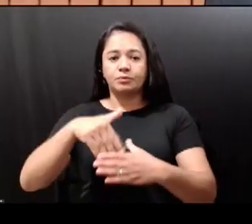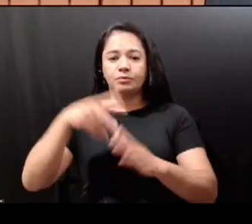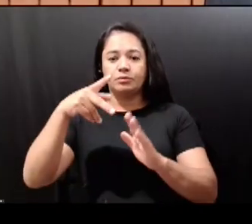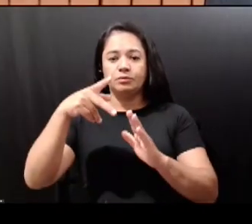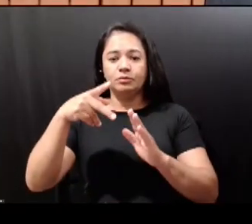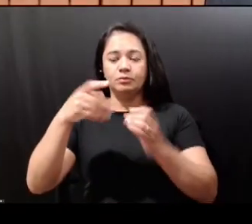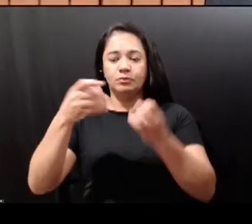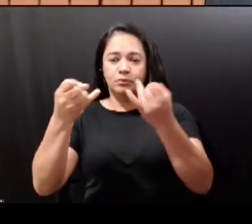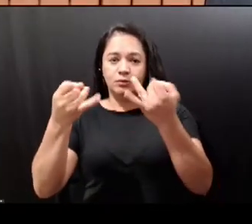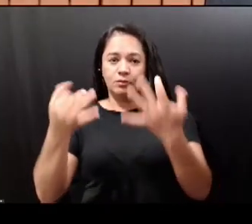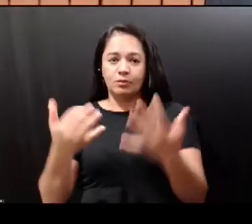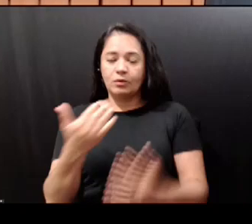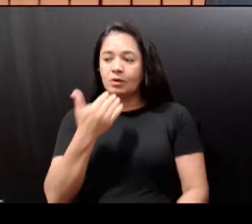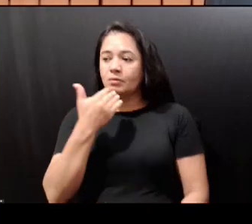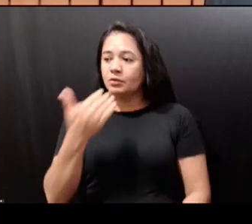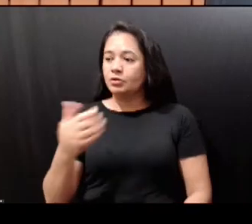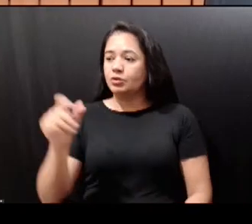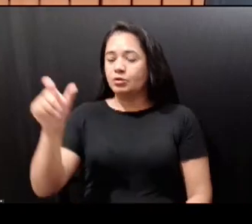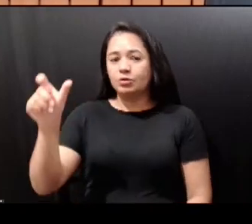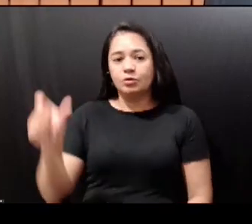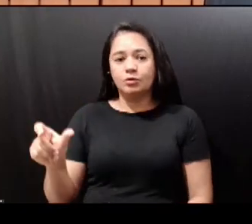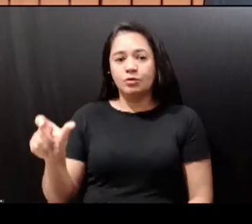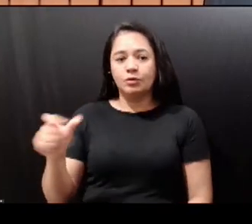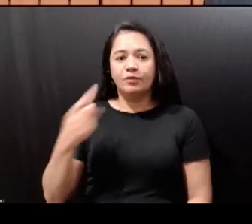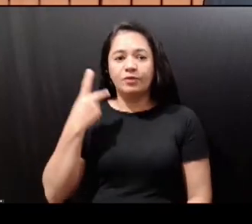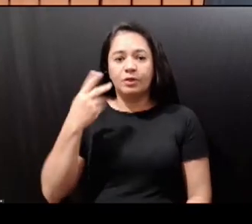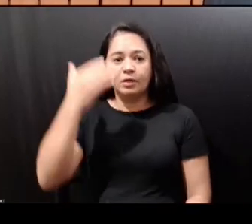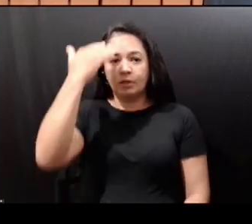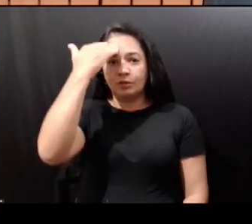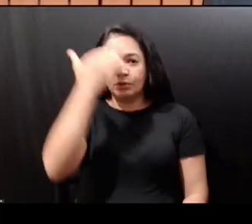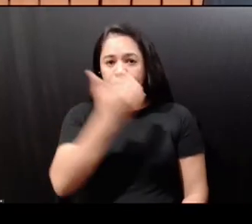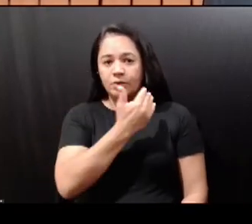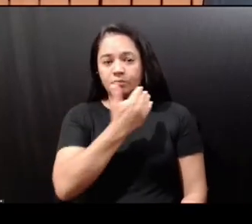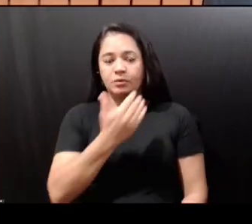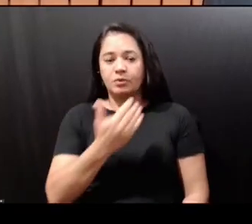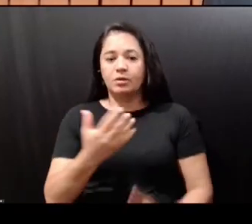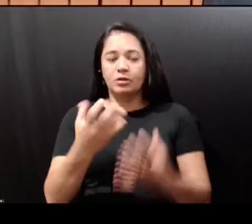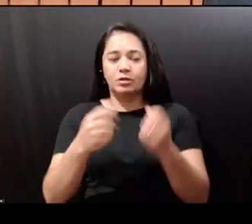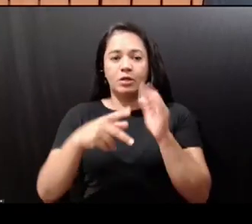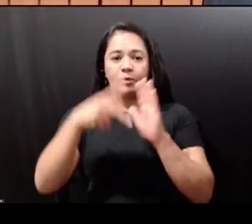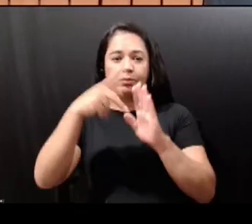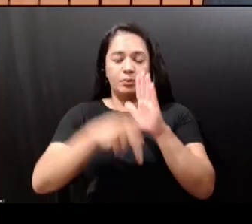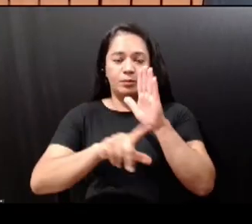pelo senhor Luiz Yabico, favorável ao PLO de número